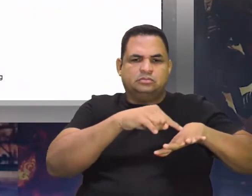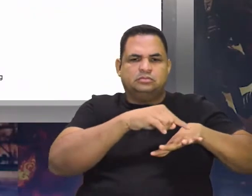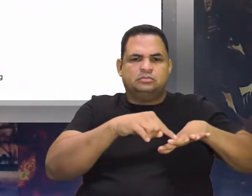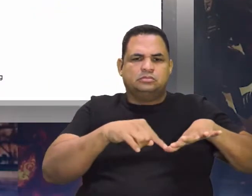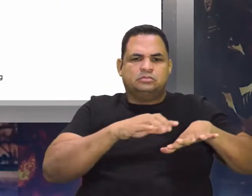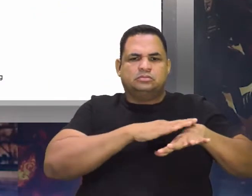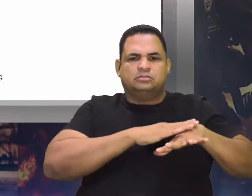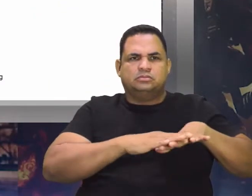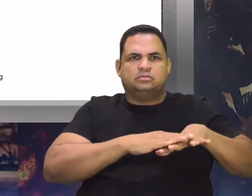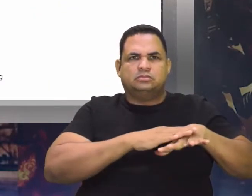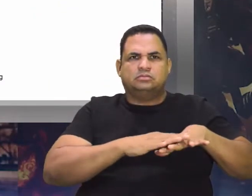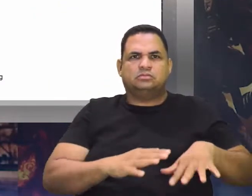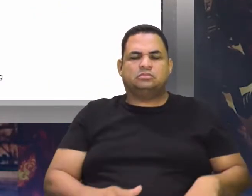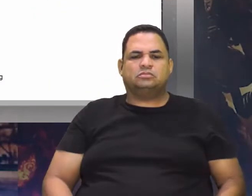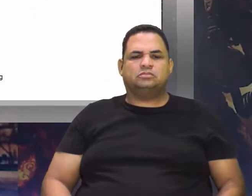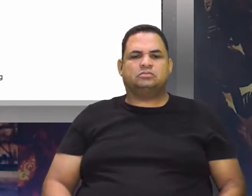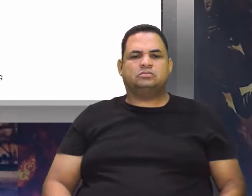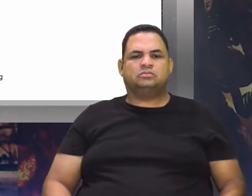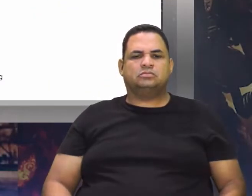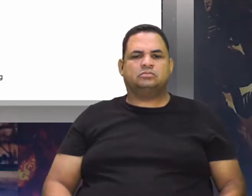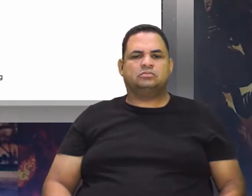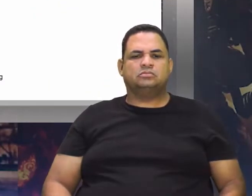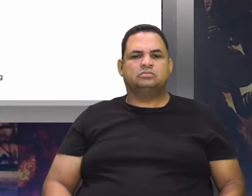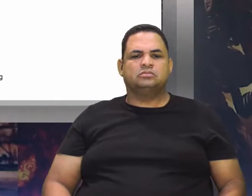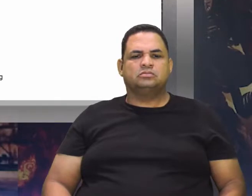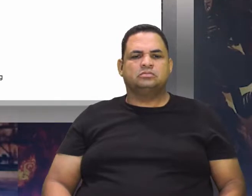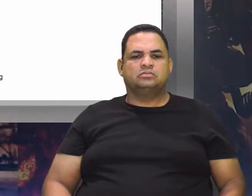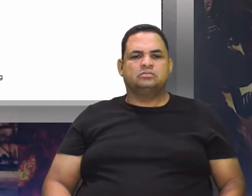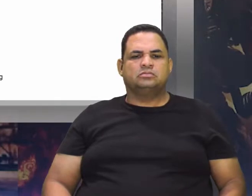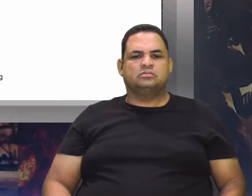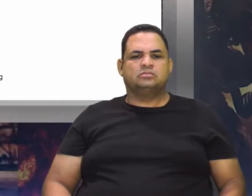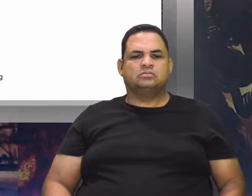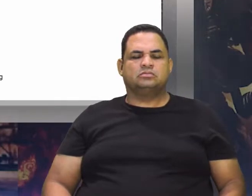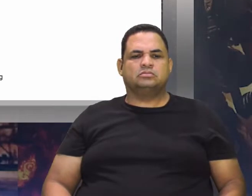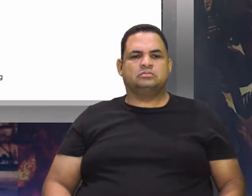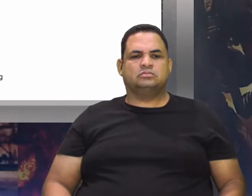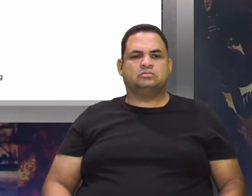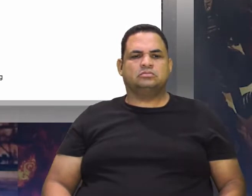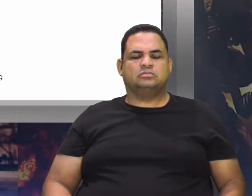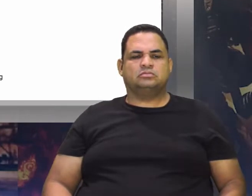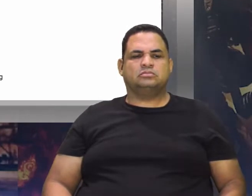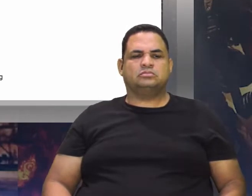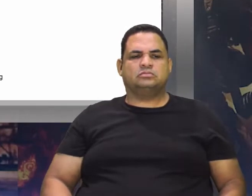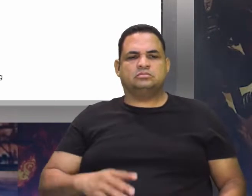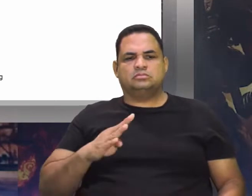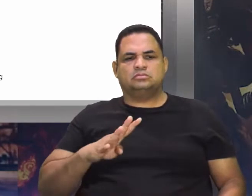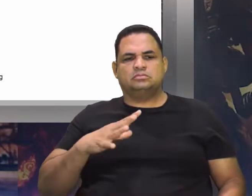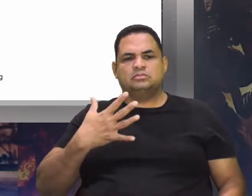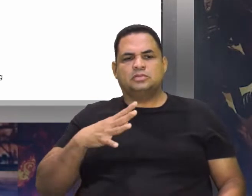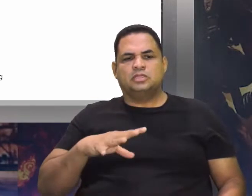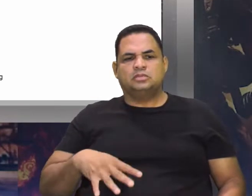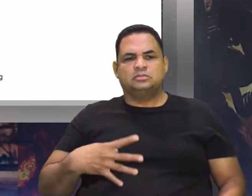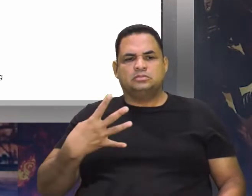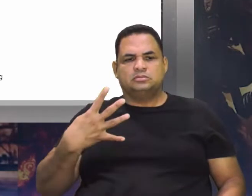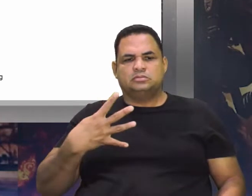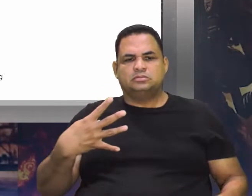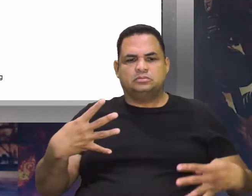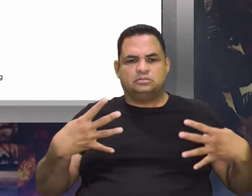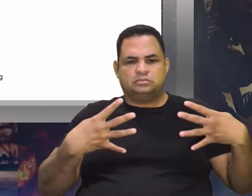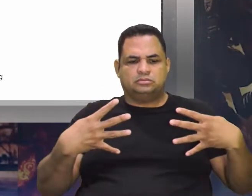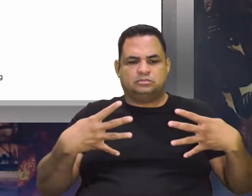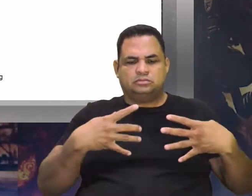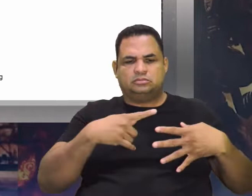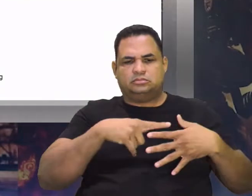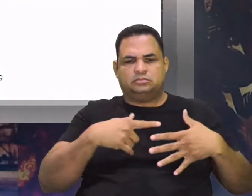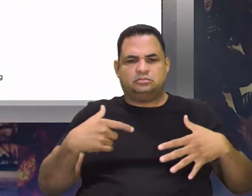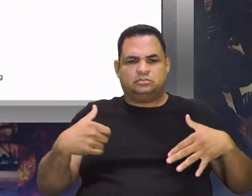nas extremidades, aqui, ó. Nós temos esse aqui, ó. Um dos dedos em oposição aos outros 4, que é